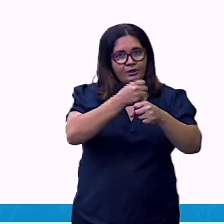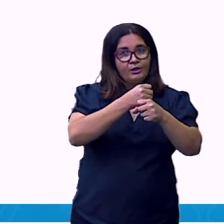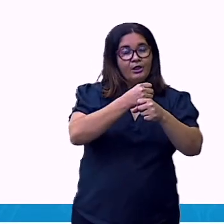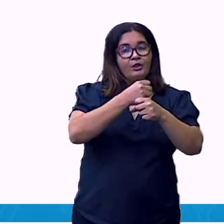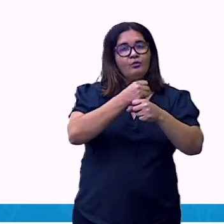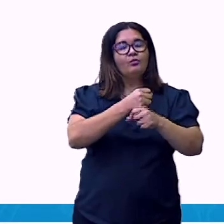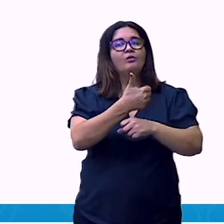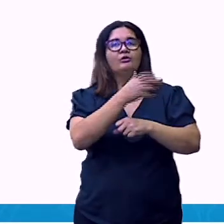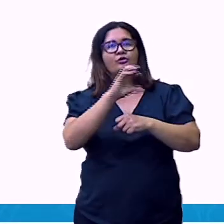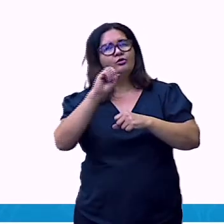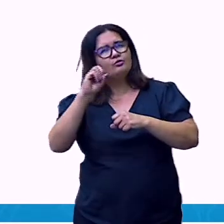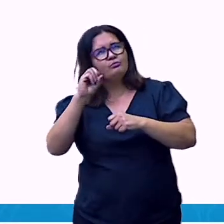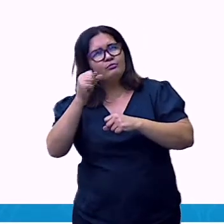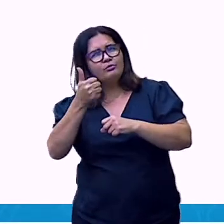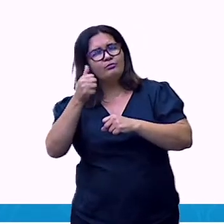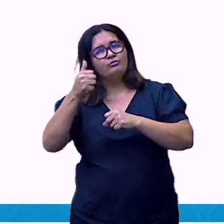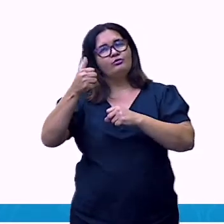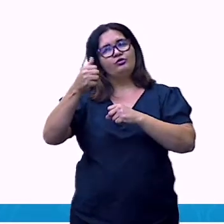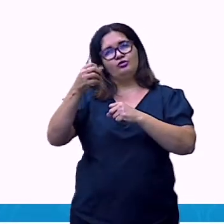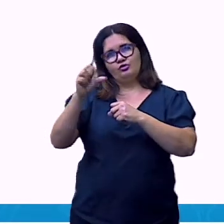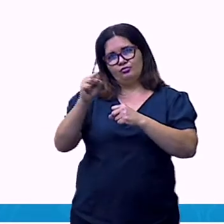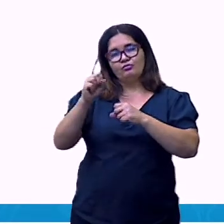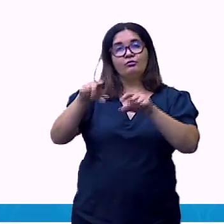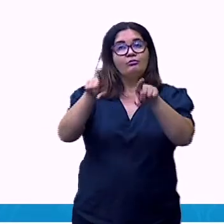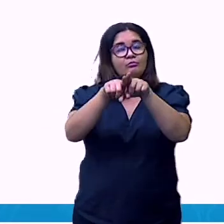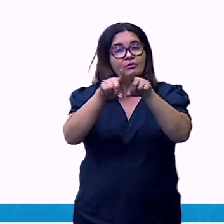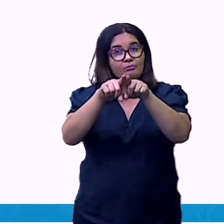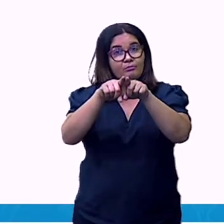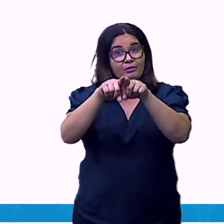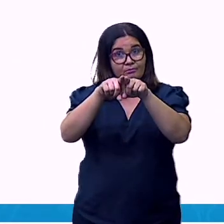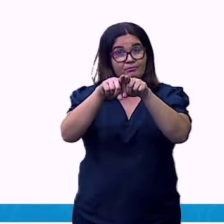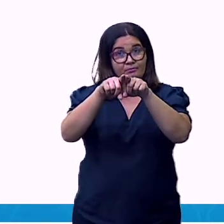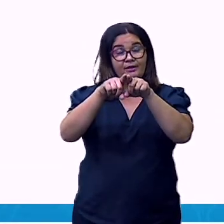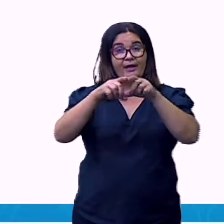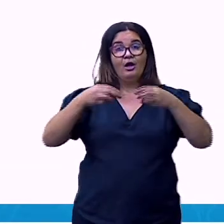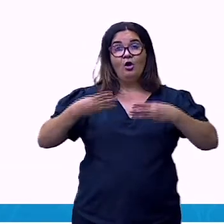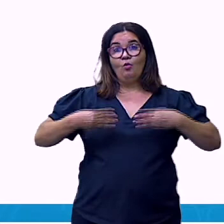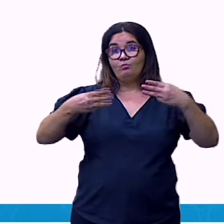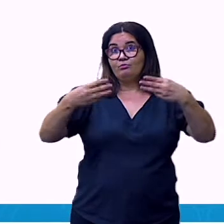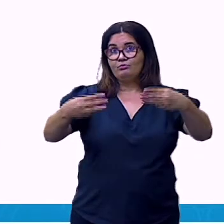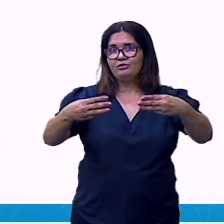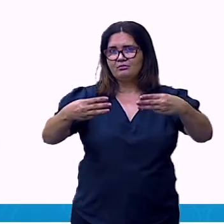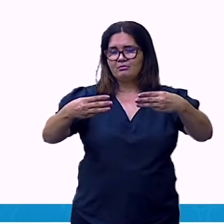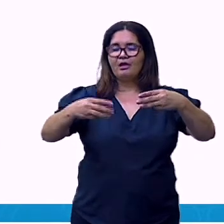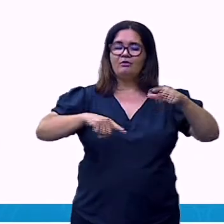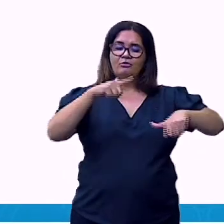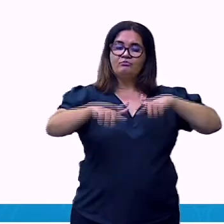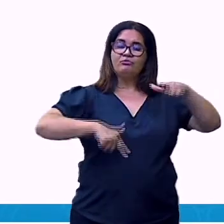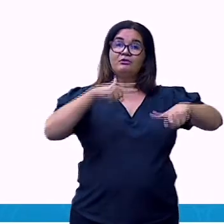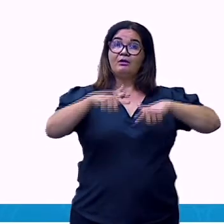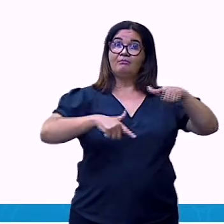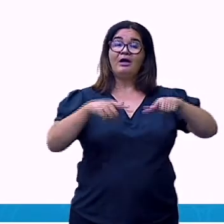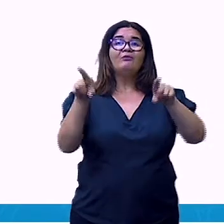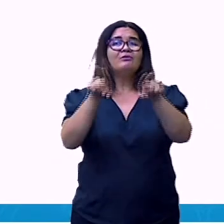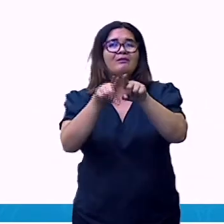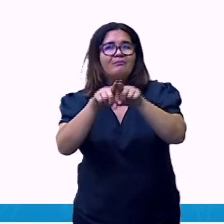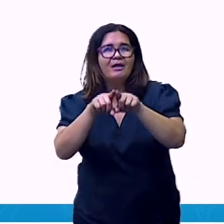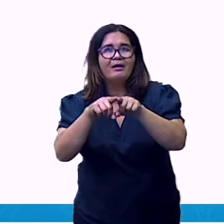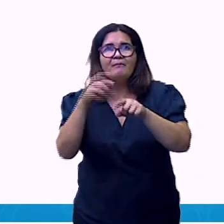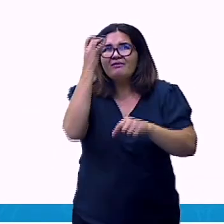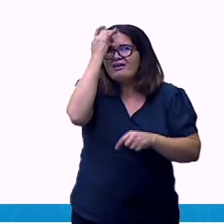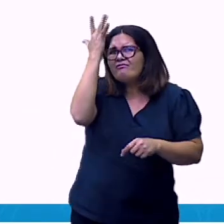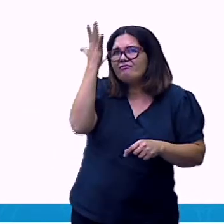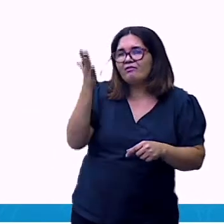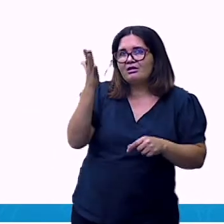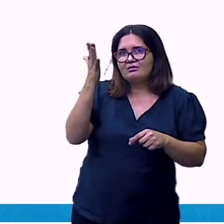do trabalhador, o Ministério do Trabalho lançou a Carteira de Trabalho Digital. Essa